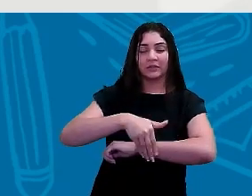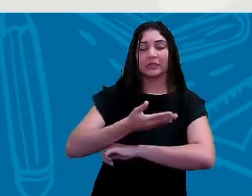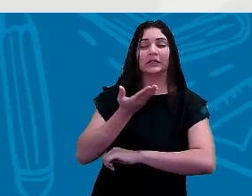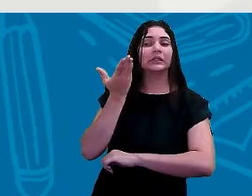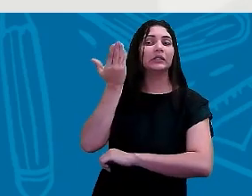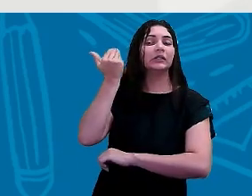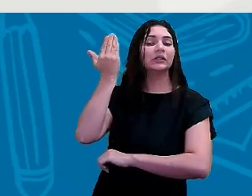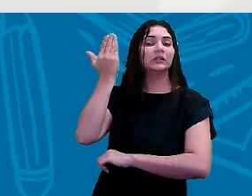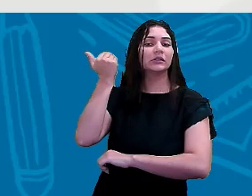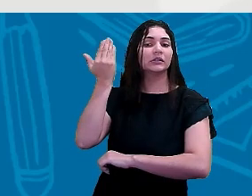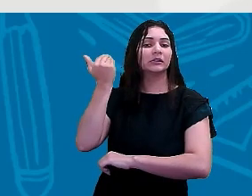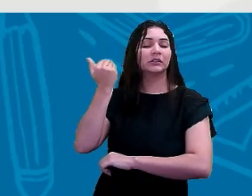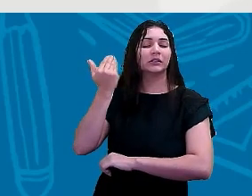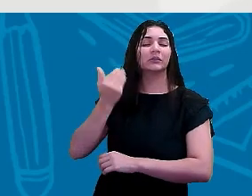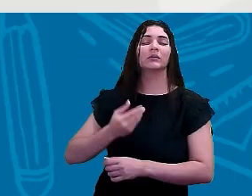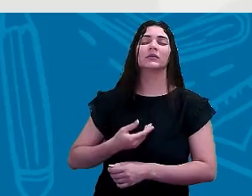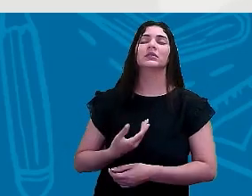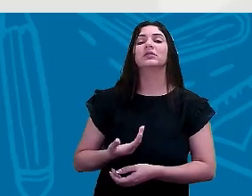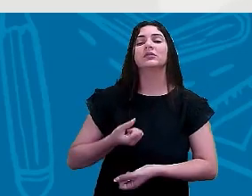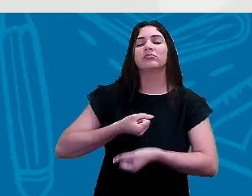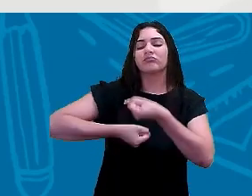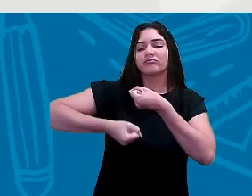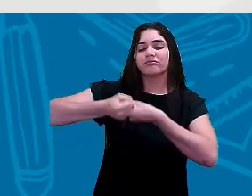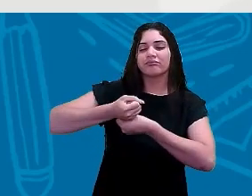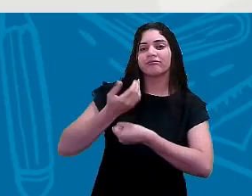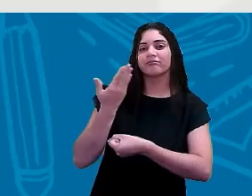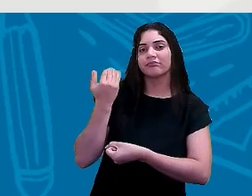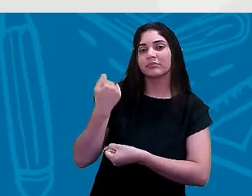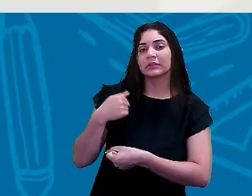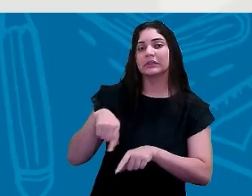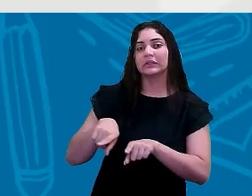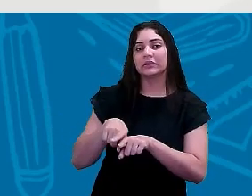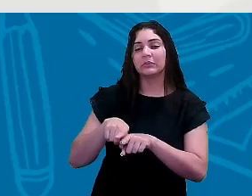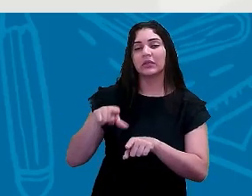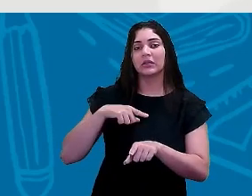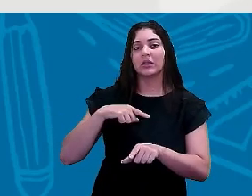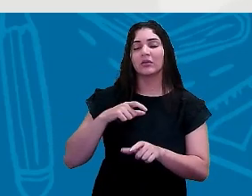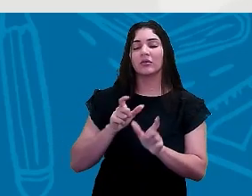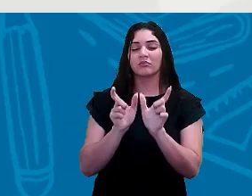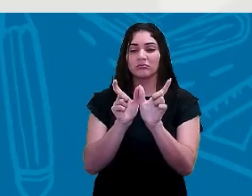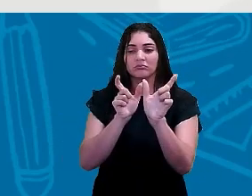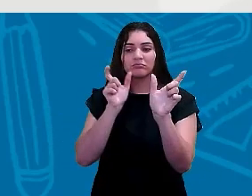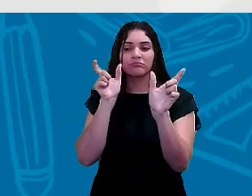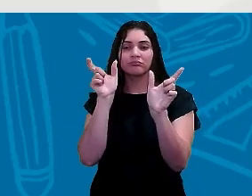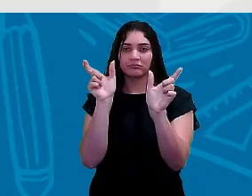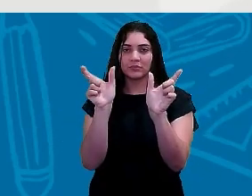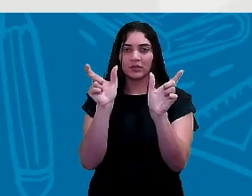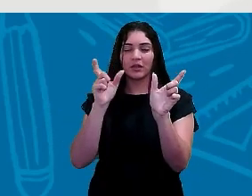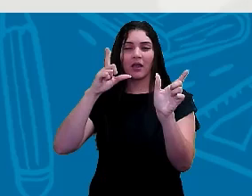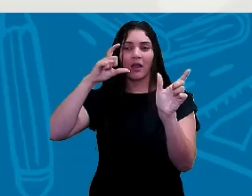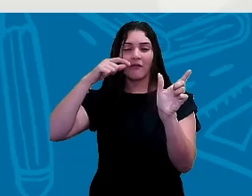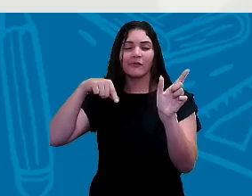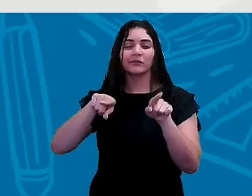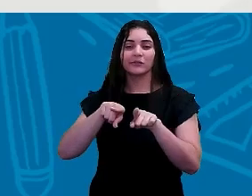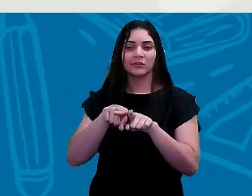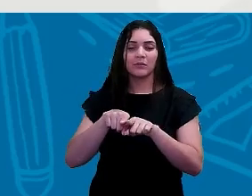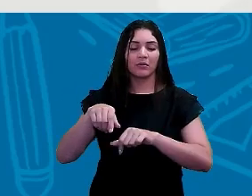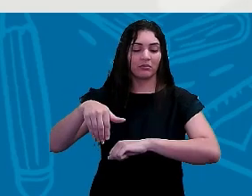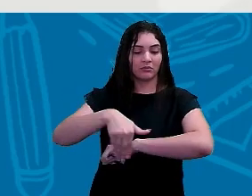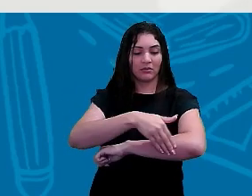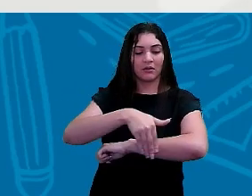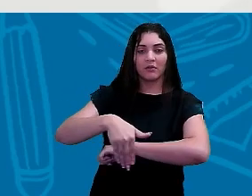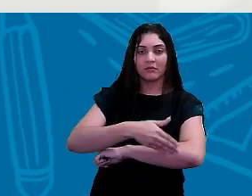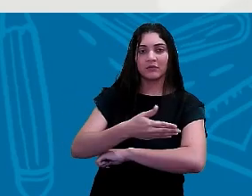antigamente, tá? Há um tempo atrás. E temos ao lado uma imagem da também Avenida Mariana